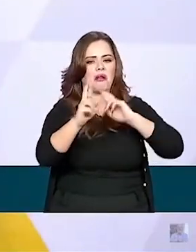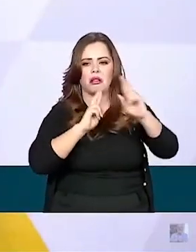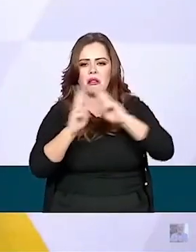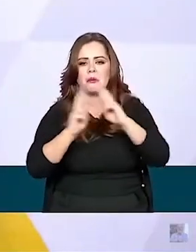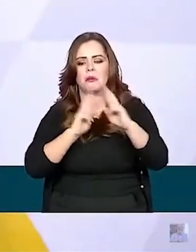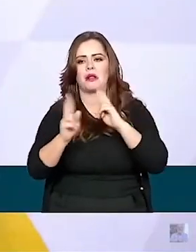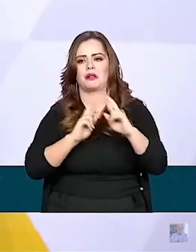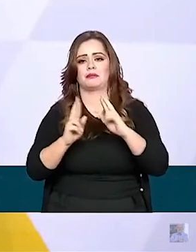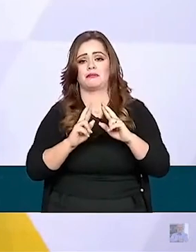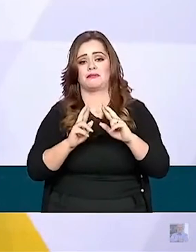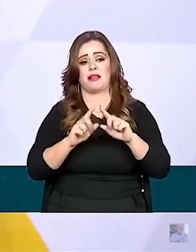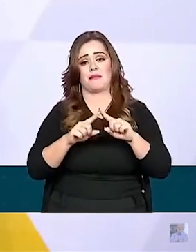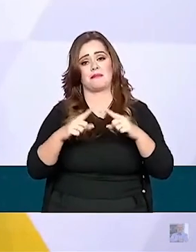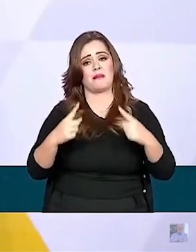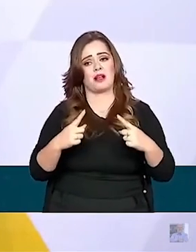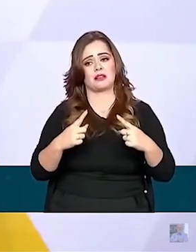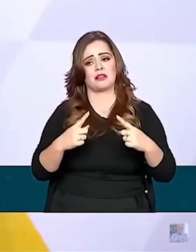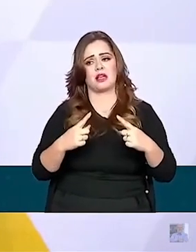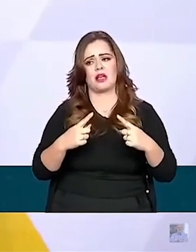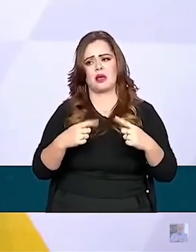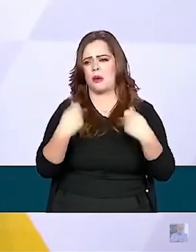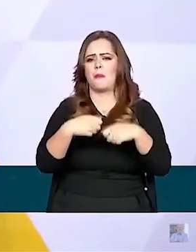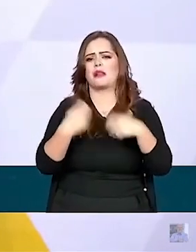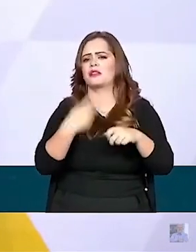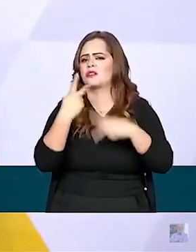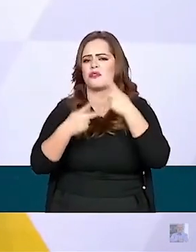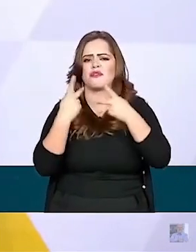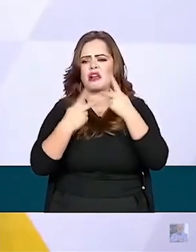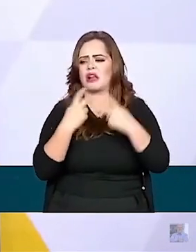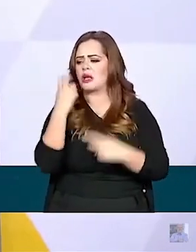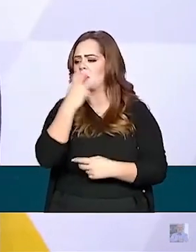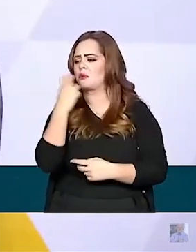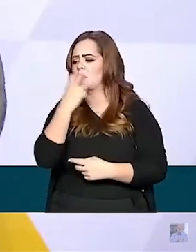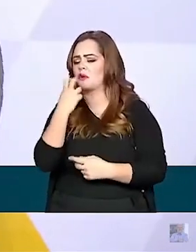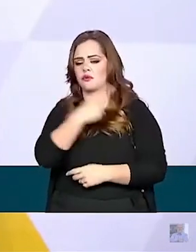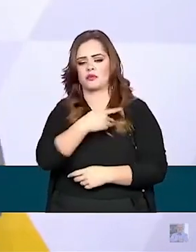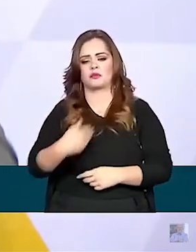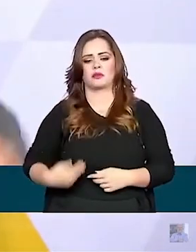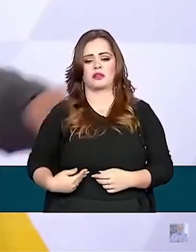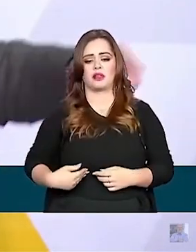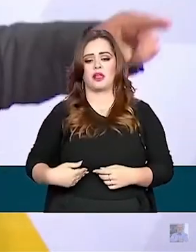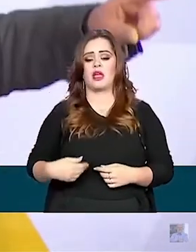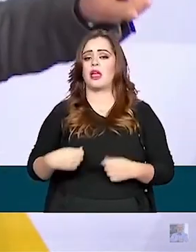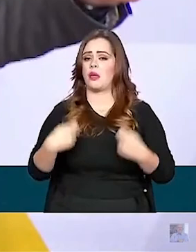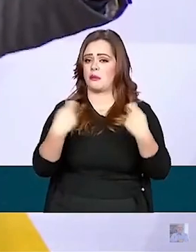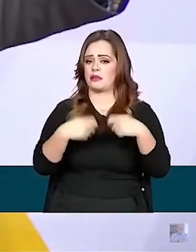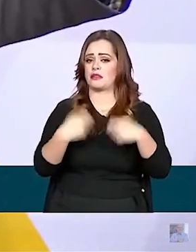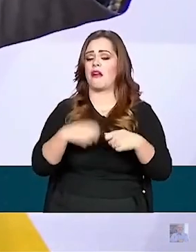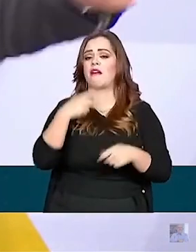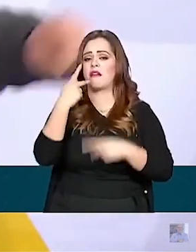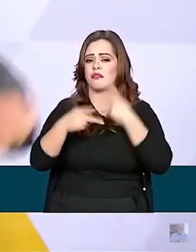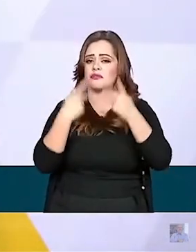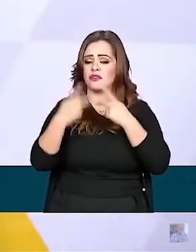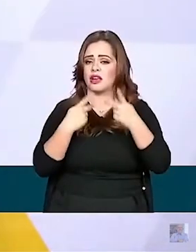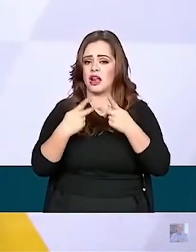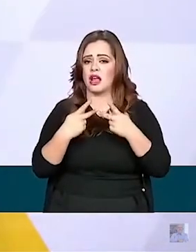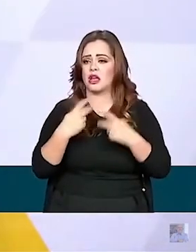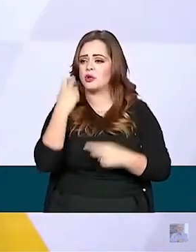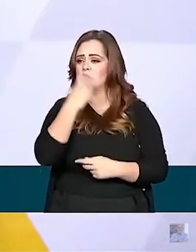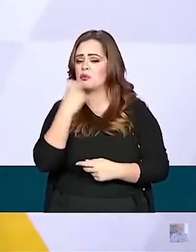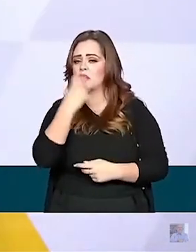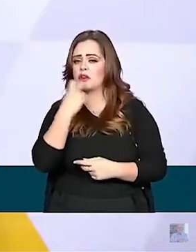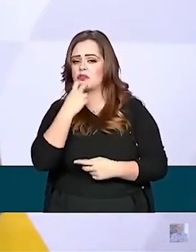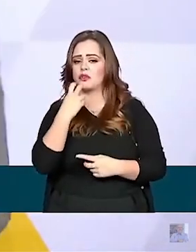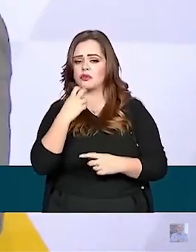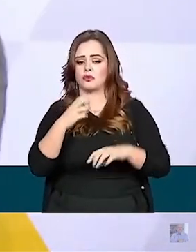aqui. Aliás, eu nem deveria estar falando aqui nesse microfone do presidente. Eu deveria estar falando lá naquele microfone do